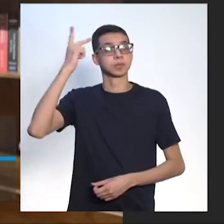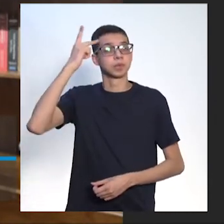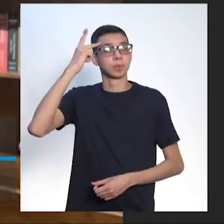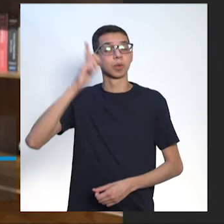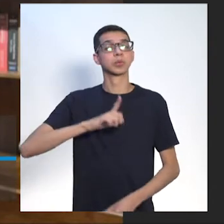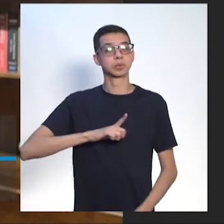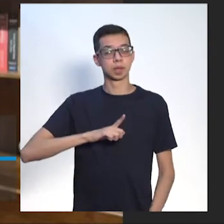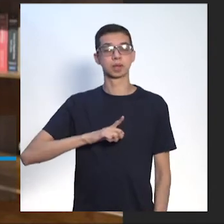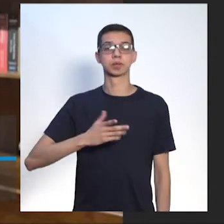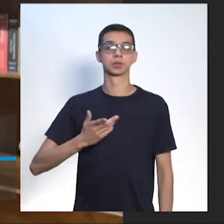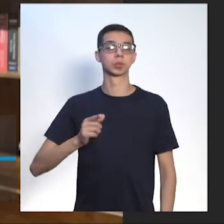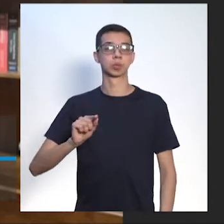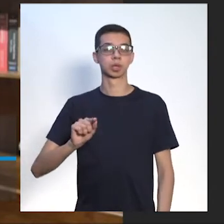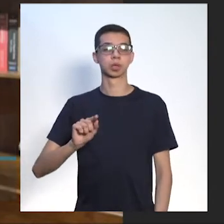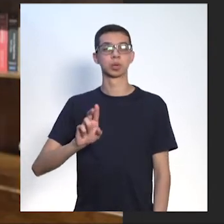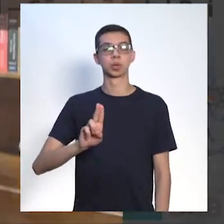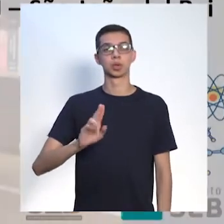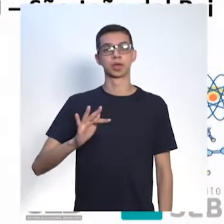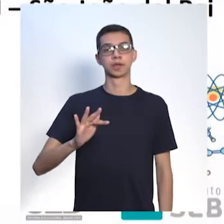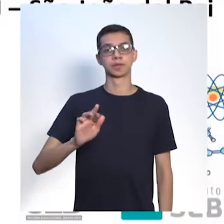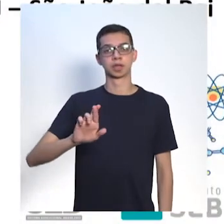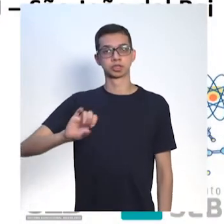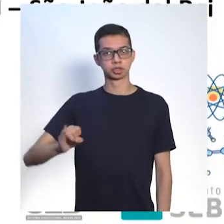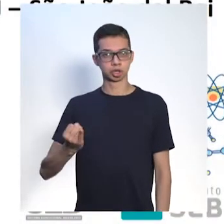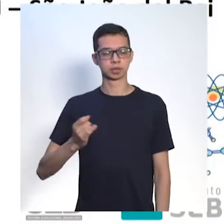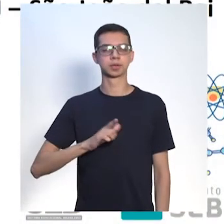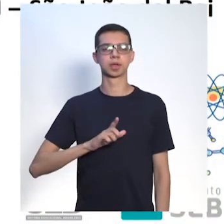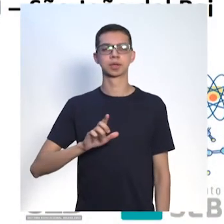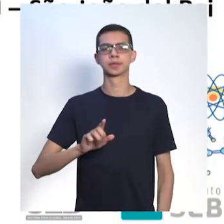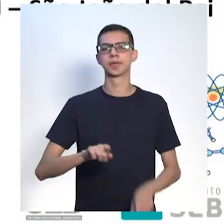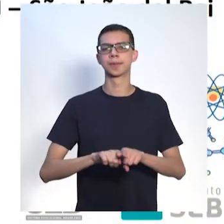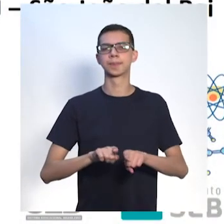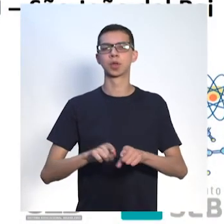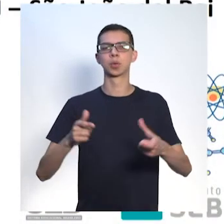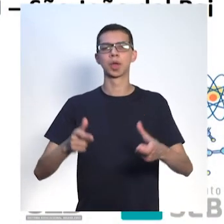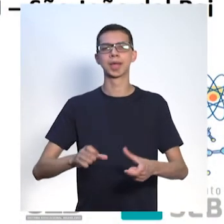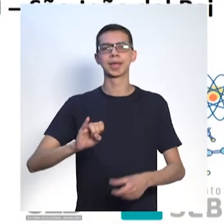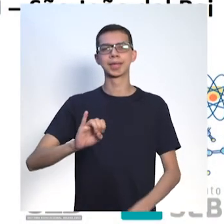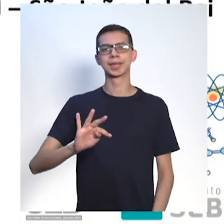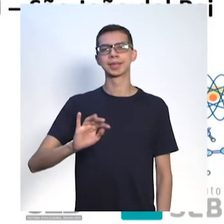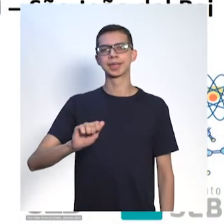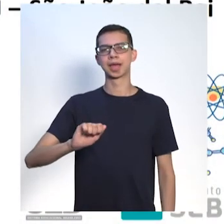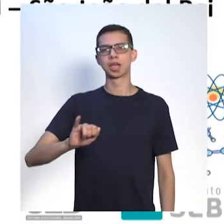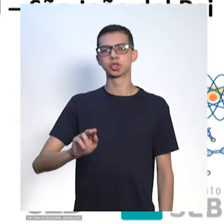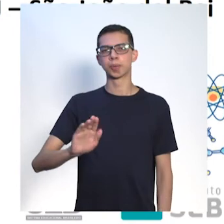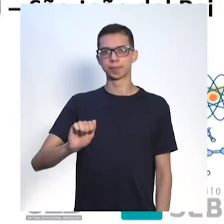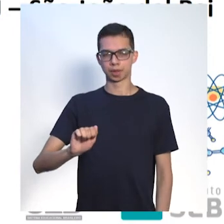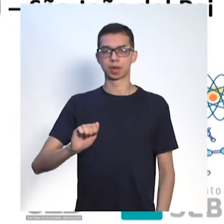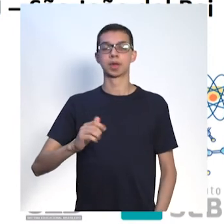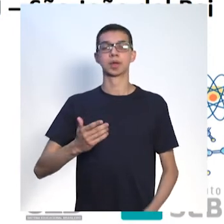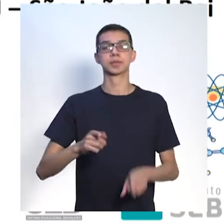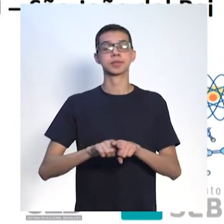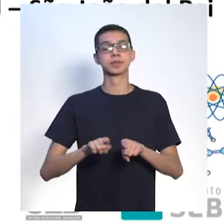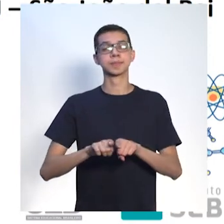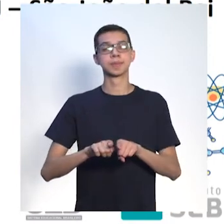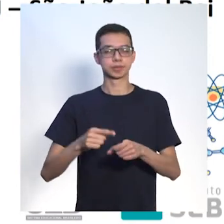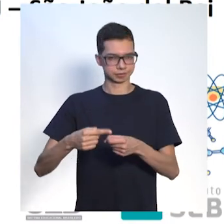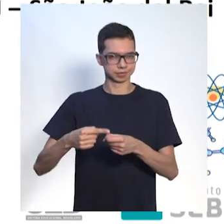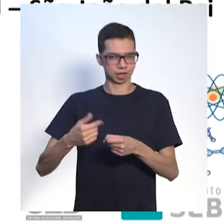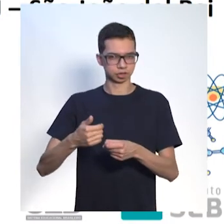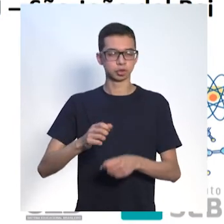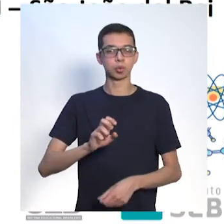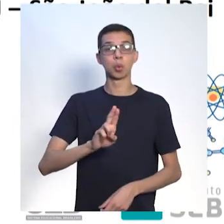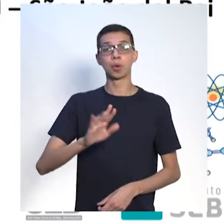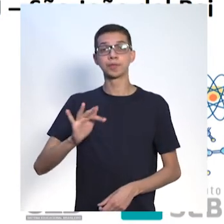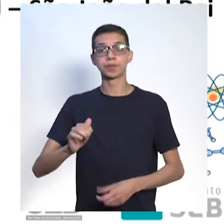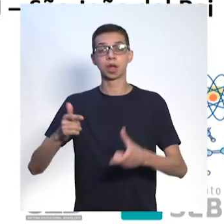Janeiro, a Universidade Rural do Rio de Janeiro, tem a Unifei em Itajubá, a UFLA em Lavras, Juiz de Fora, né? A Universidade Federal de Juiz de